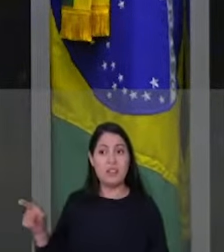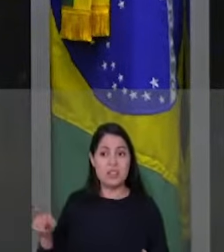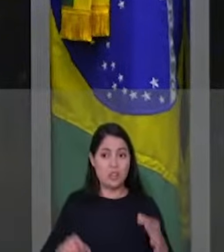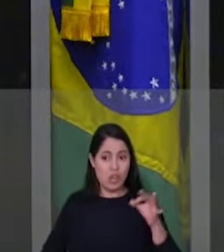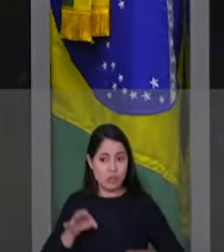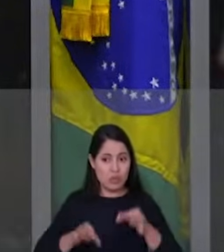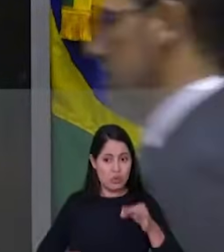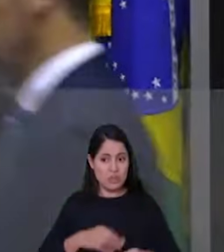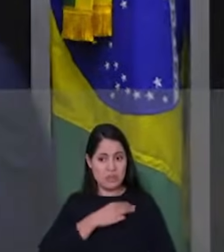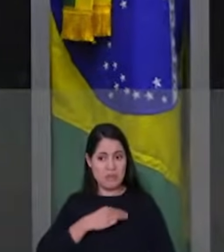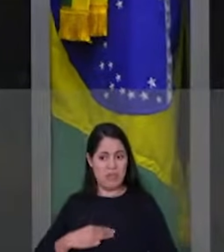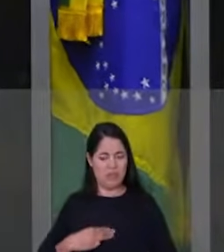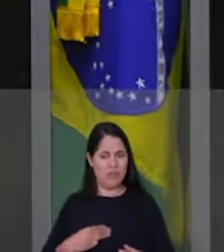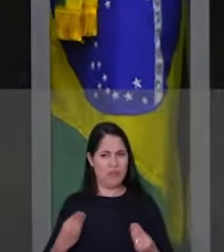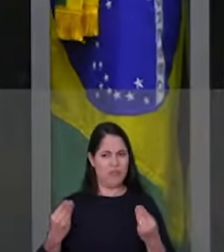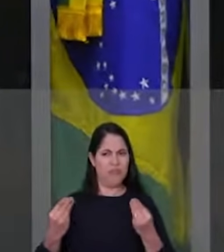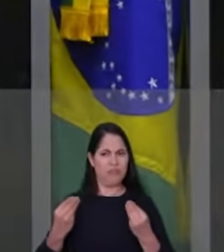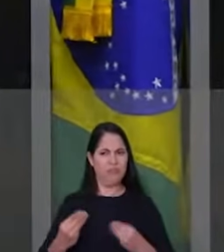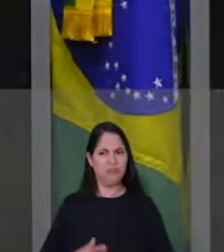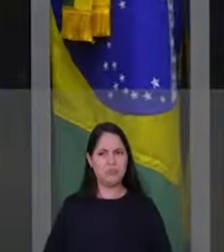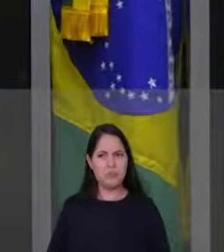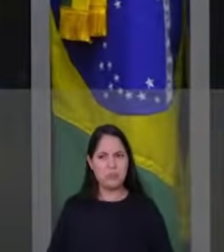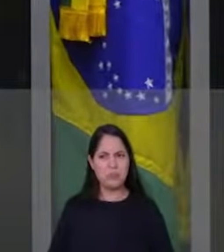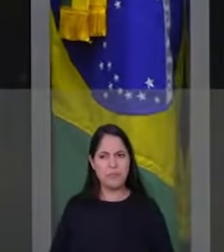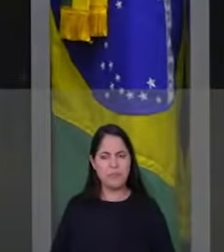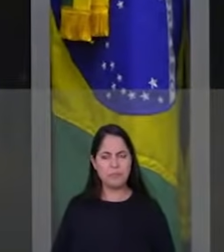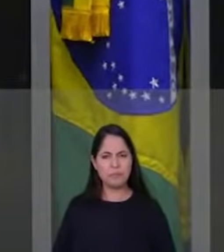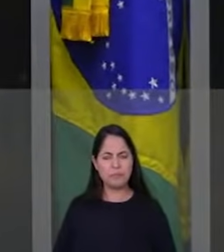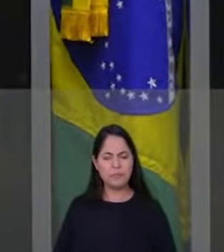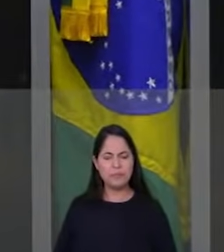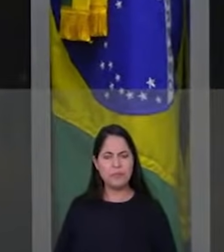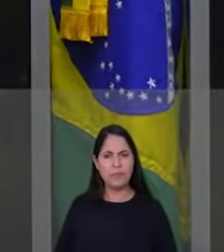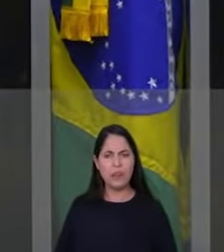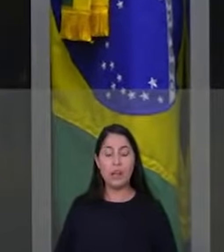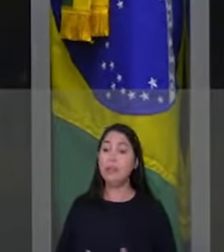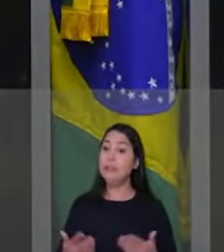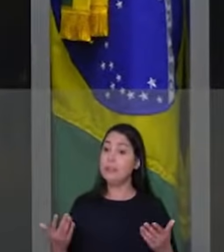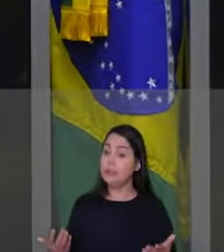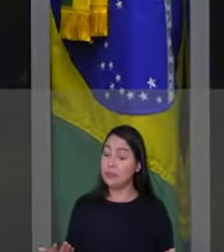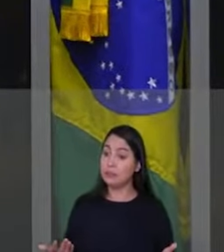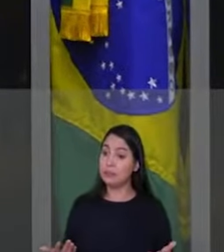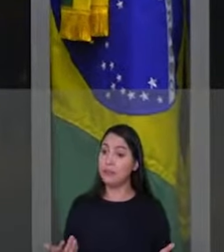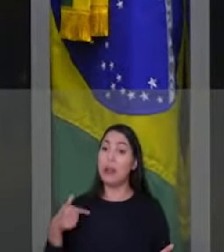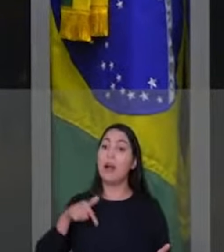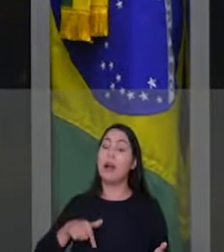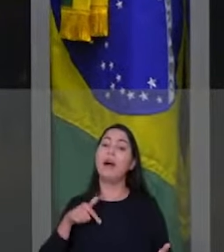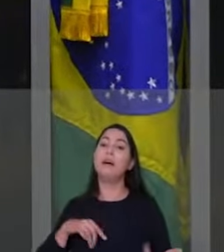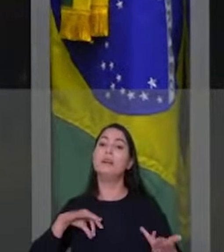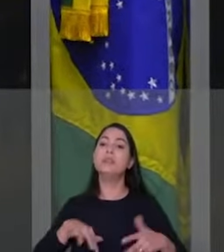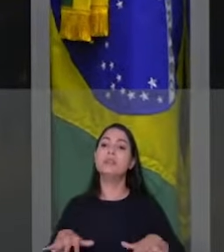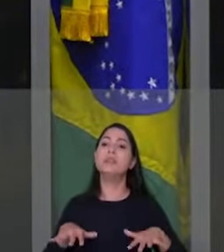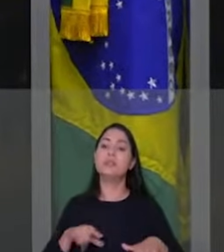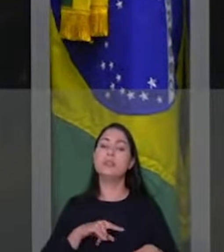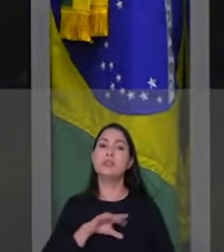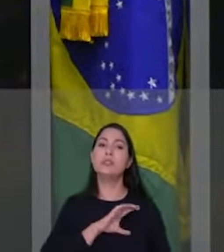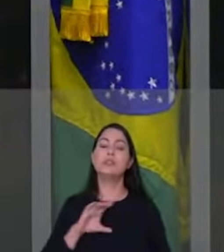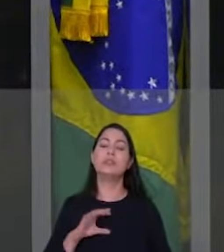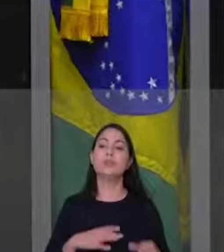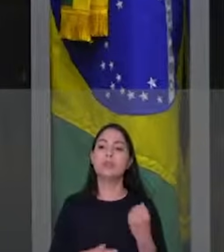Justiça, que desrespeitou esse parlamento quando a Comissão de Segurança